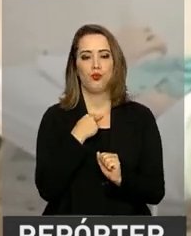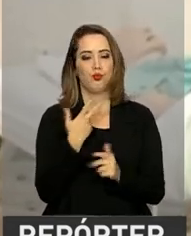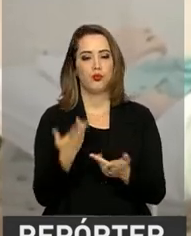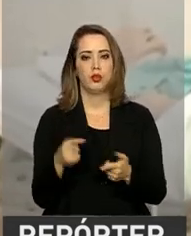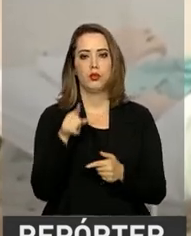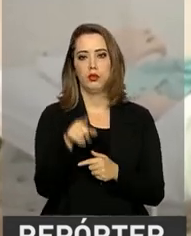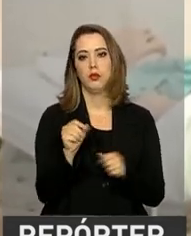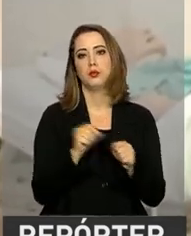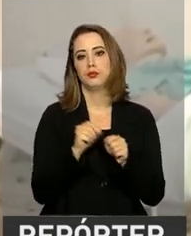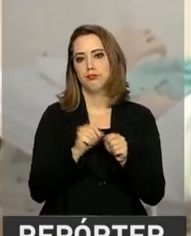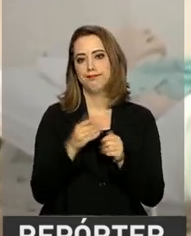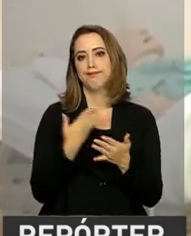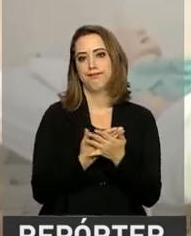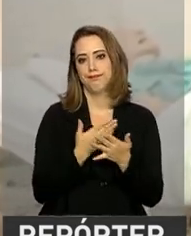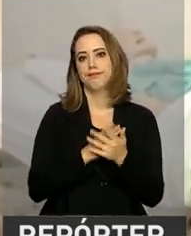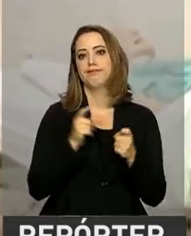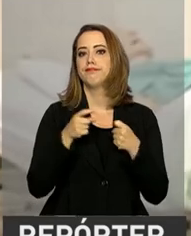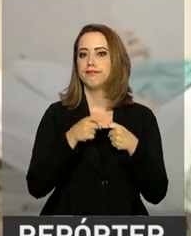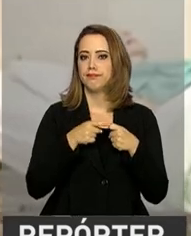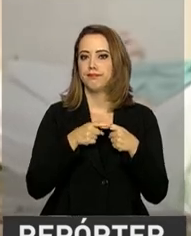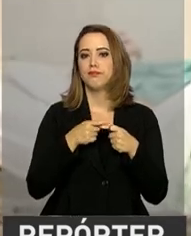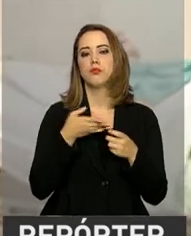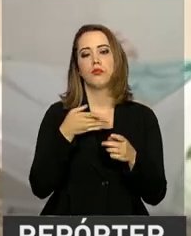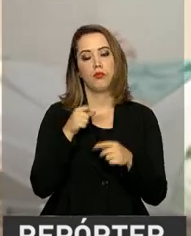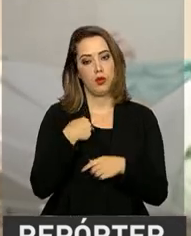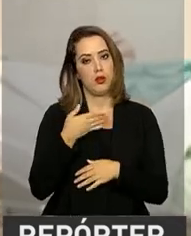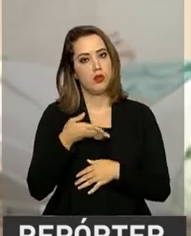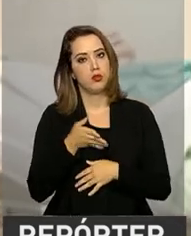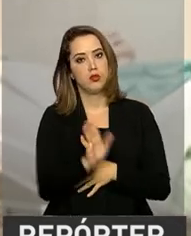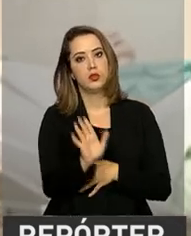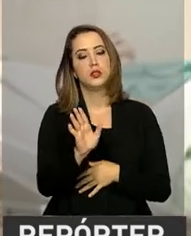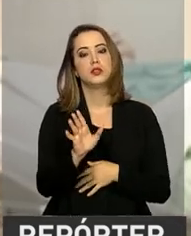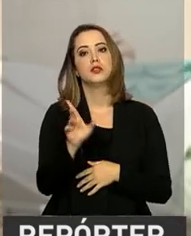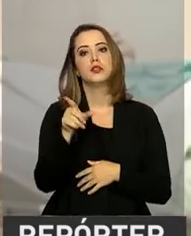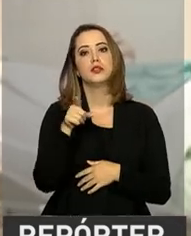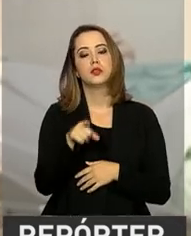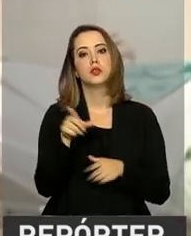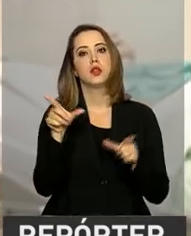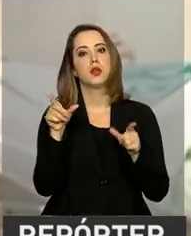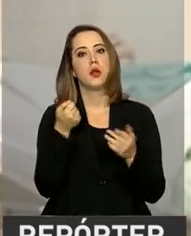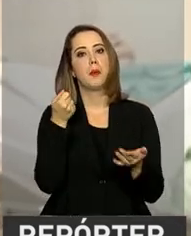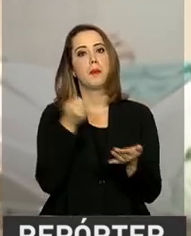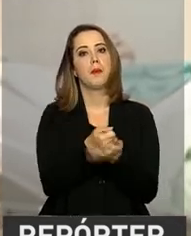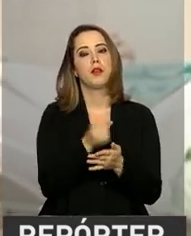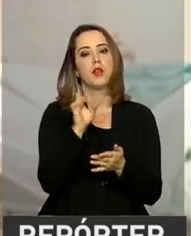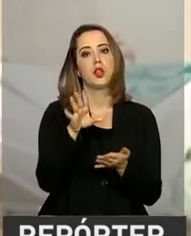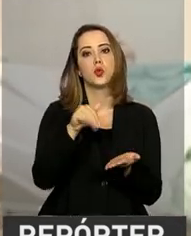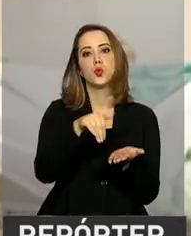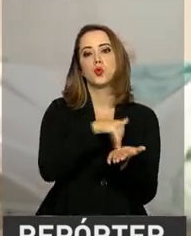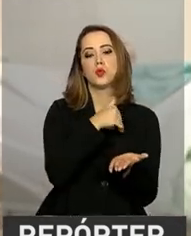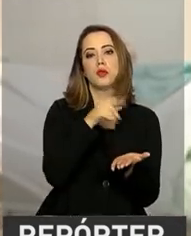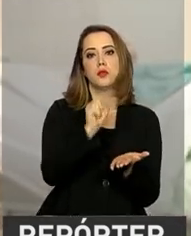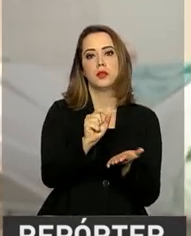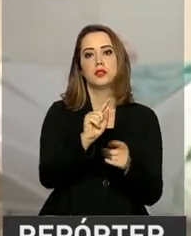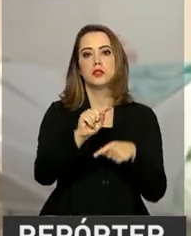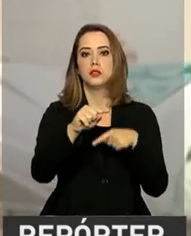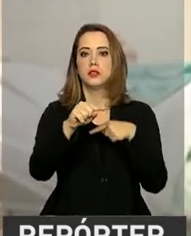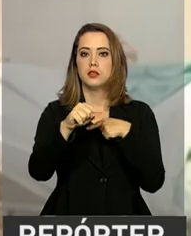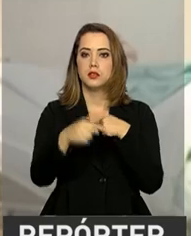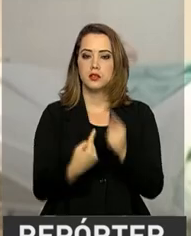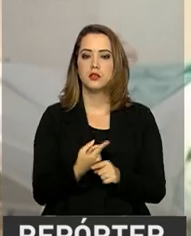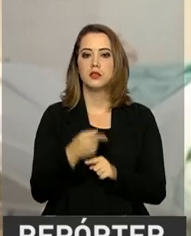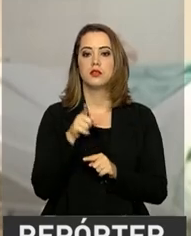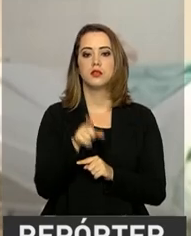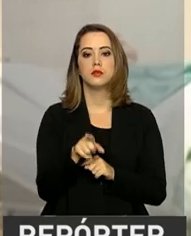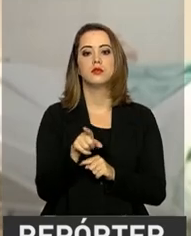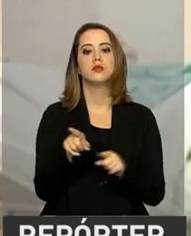quando eu passei na faculdade eu paguei a matrícula Me inscrevi no FIES eu tinha feito o Enem então com a nota do Enem eu me inscrevi